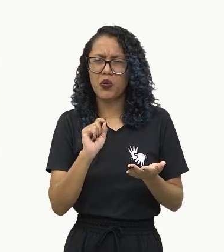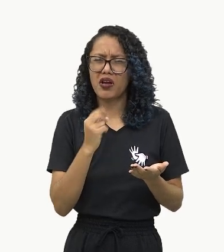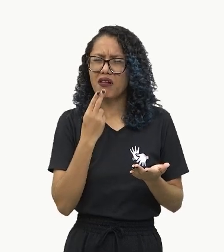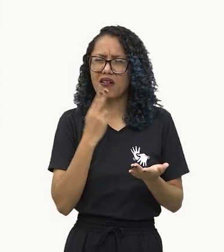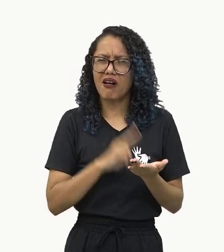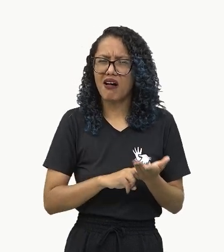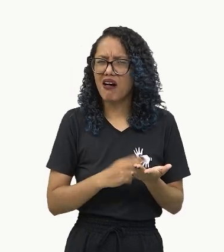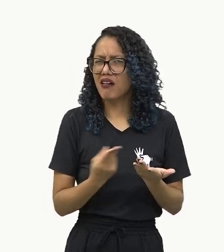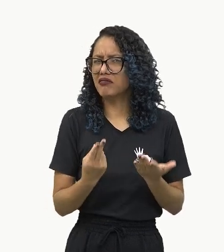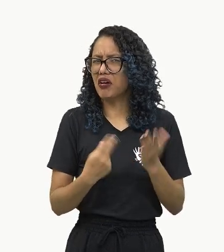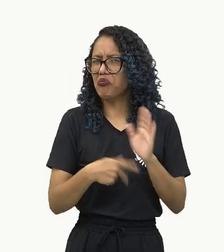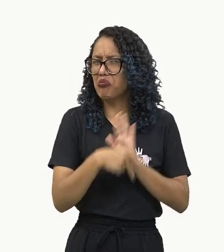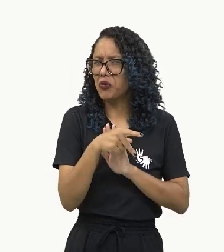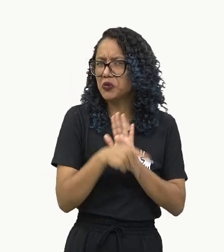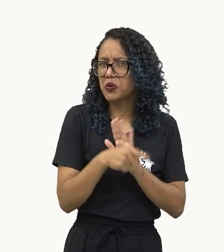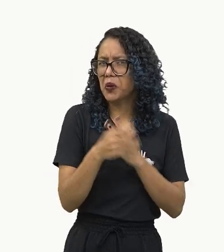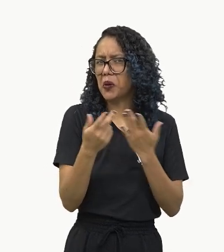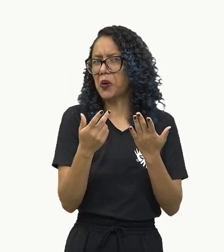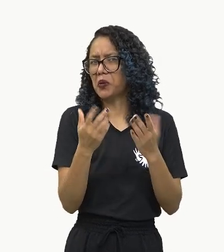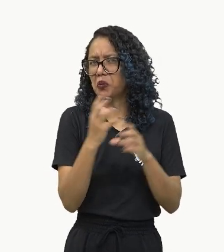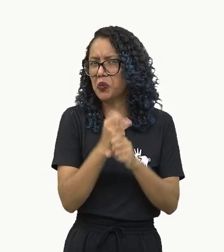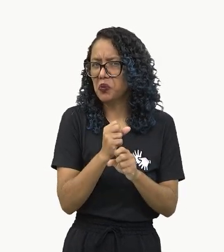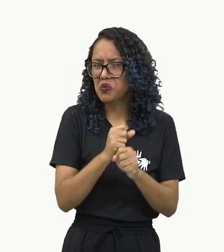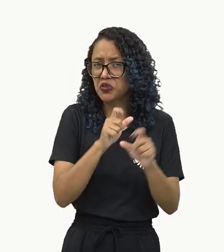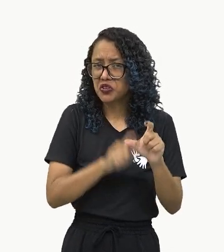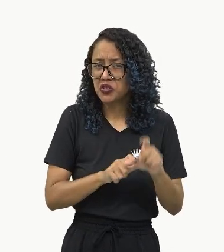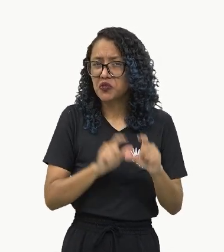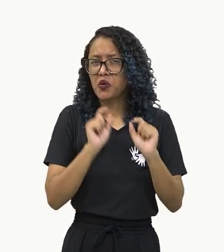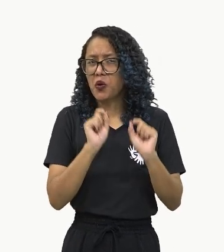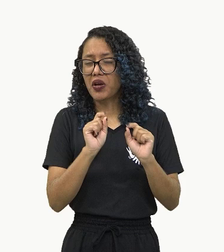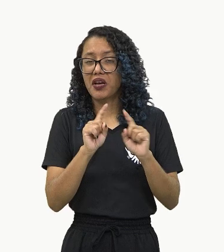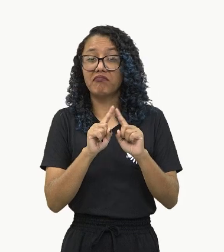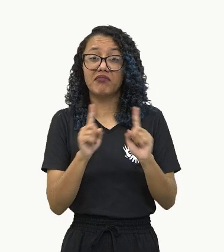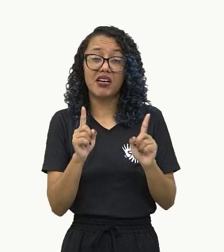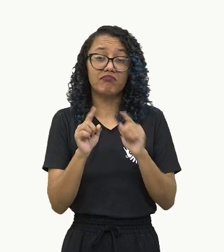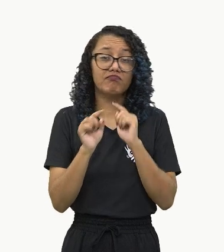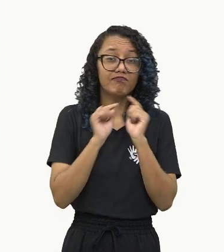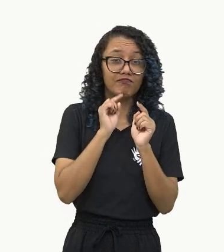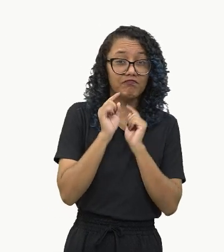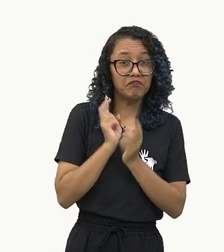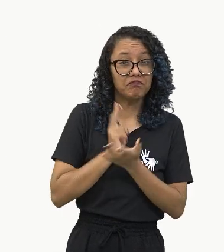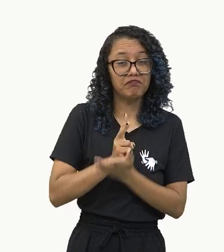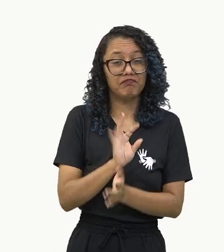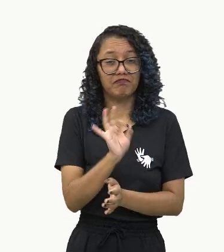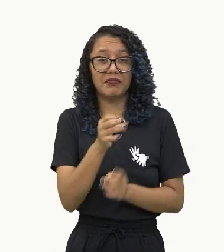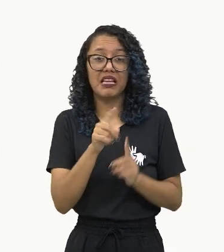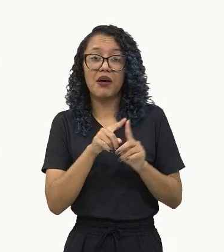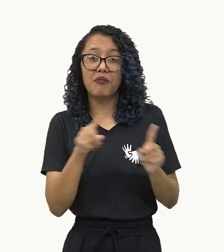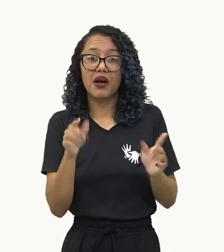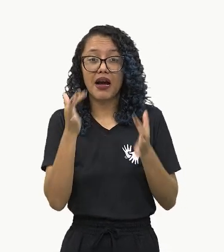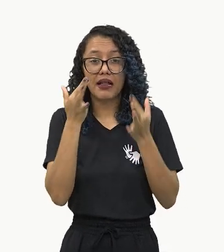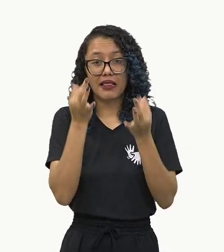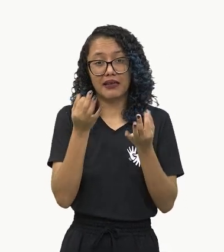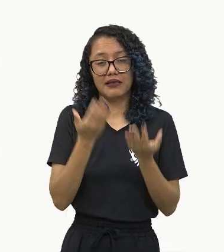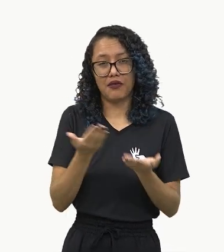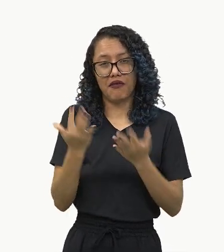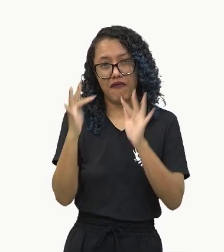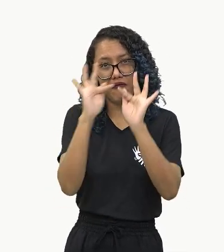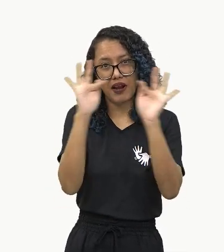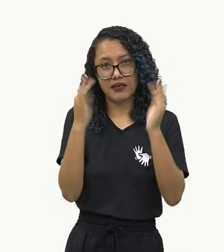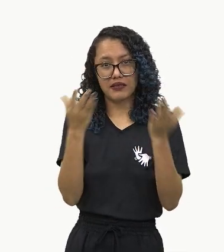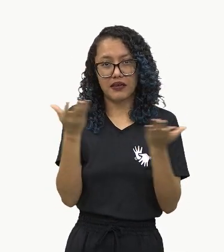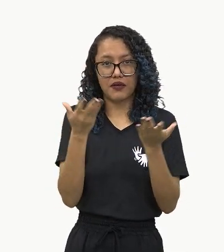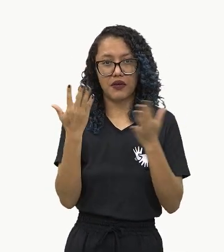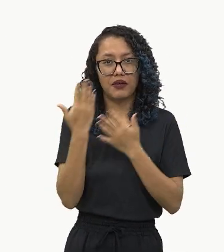contas, e as dúvidas permanecem, não é verdade? Mas vamos ver aqui então a nossa frase. É